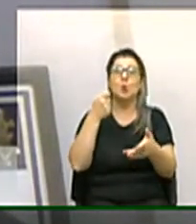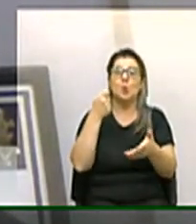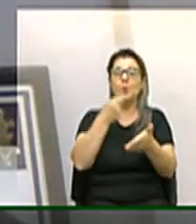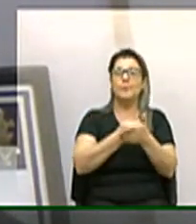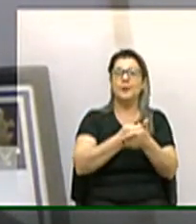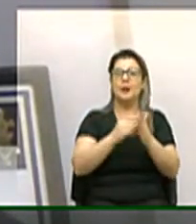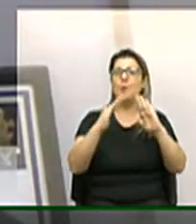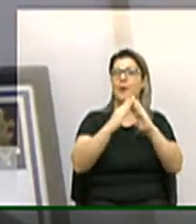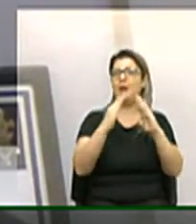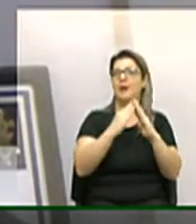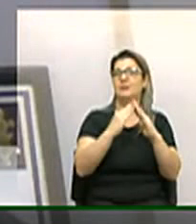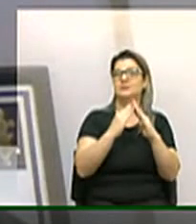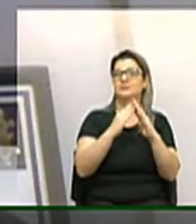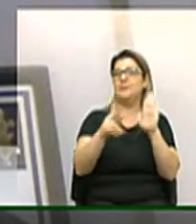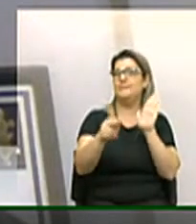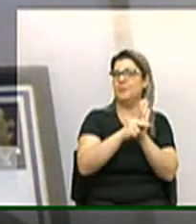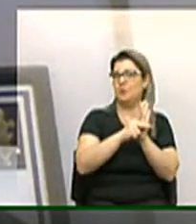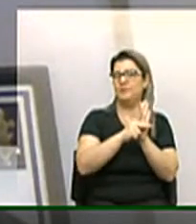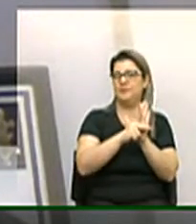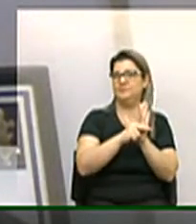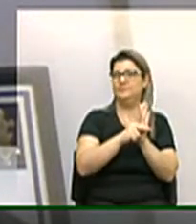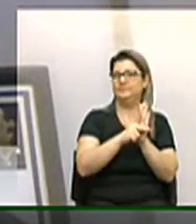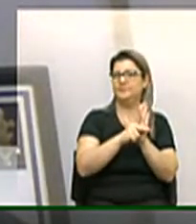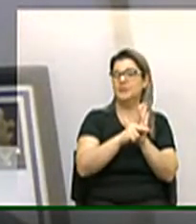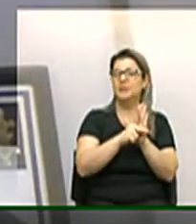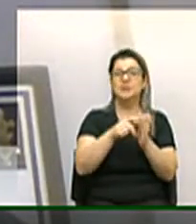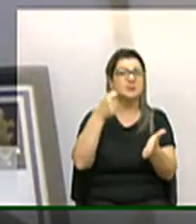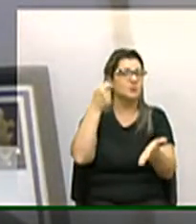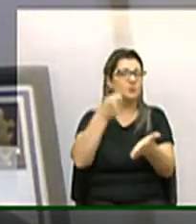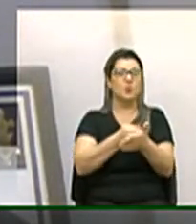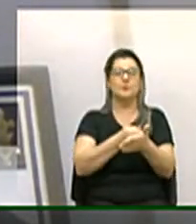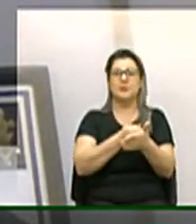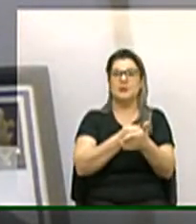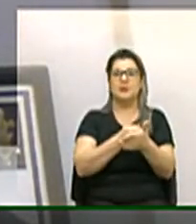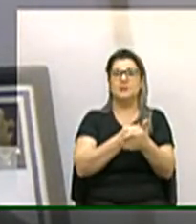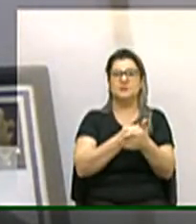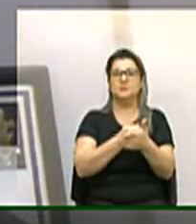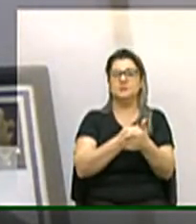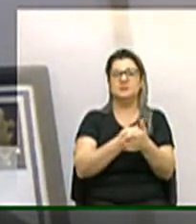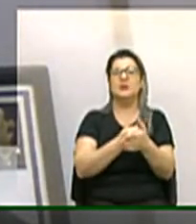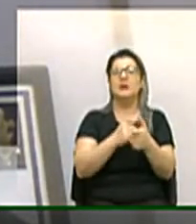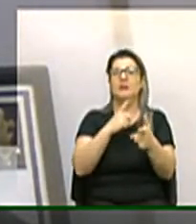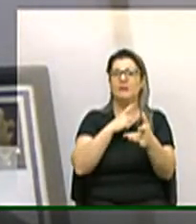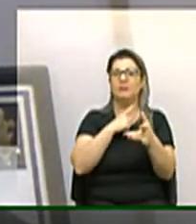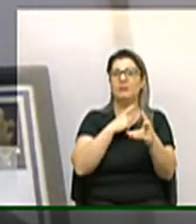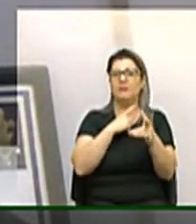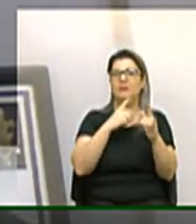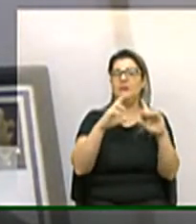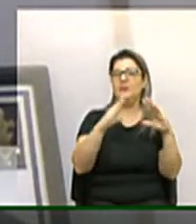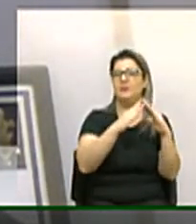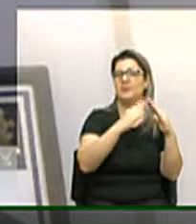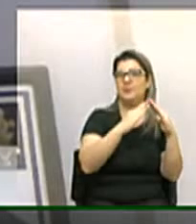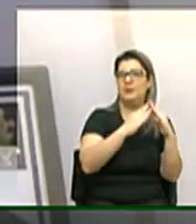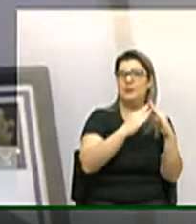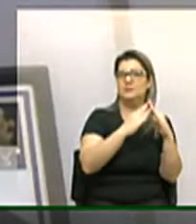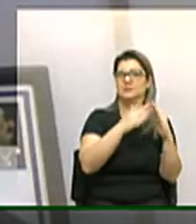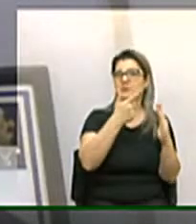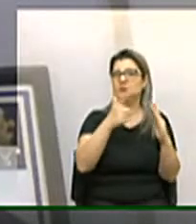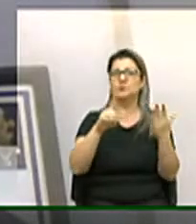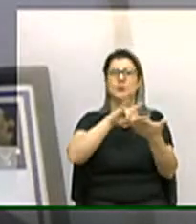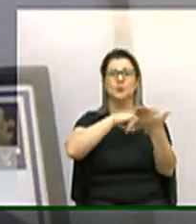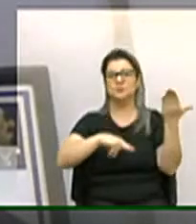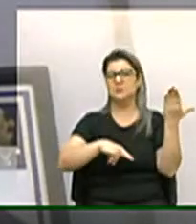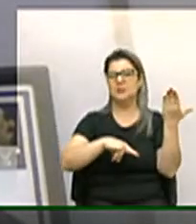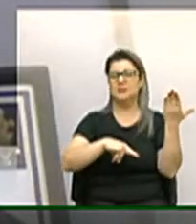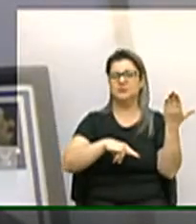a essas alternativas, que são as últimas que lhes restam. Então, obviamente, que está correto fazer isso, mas